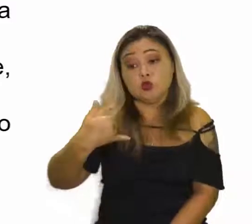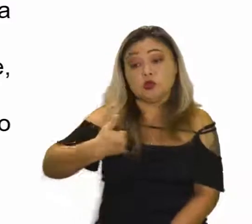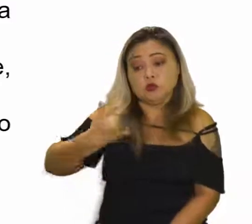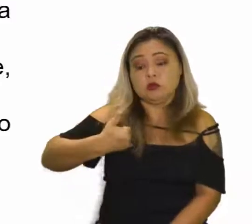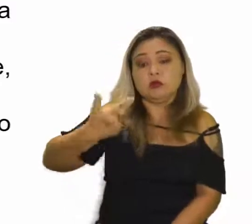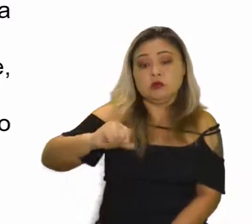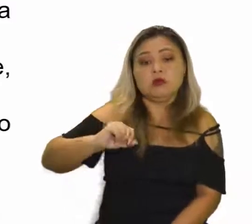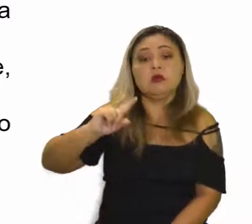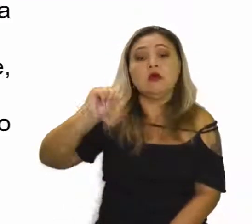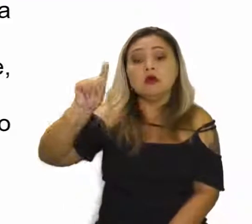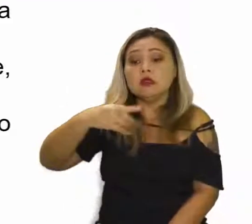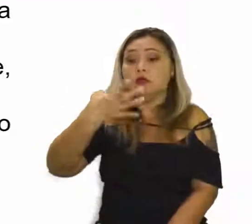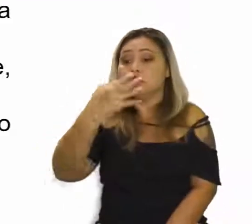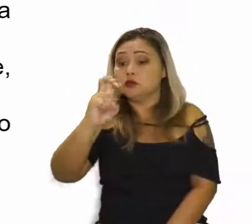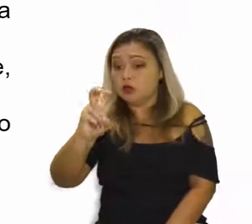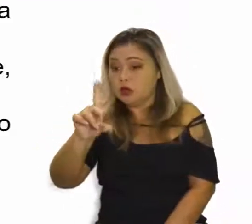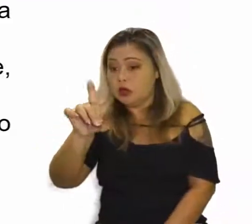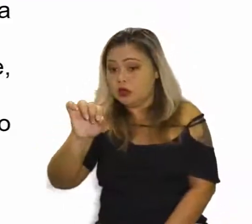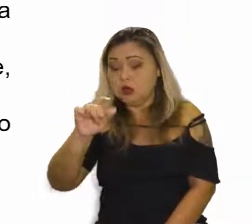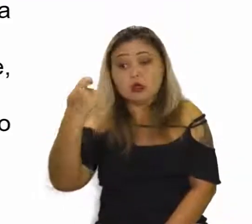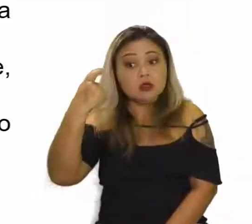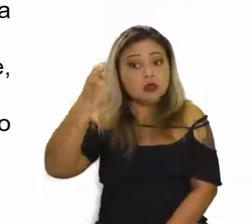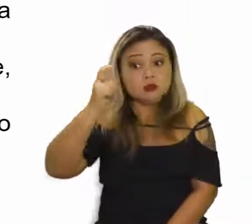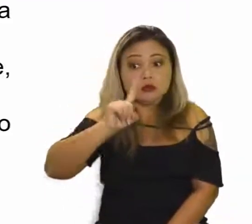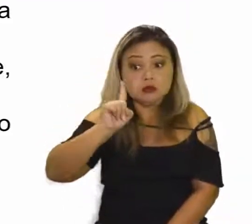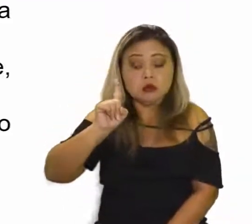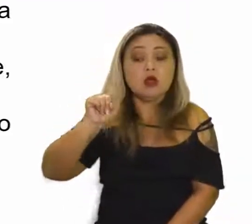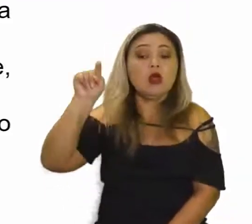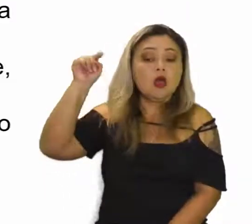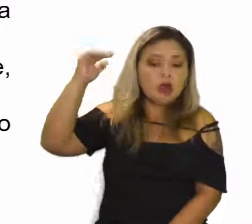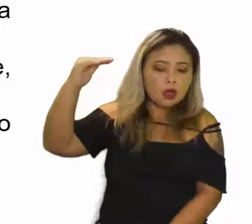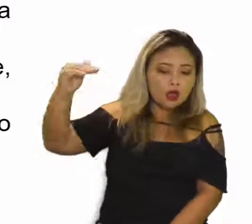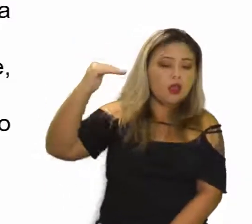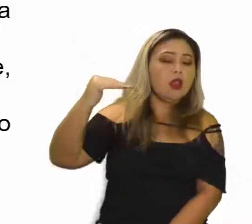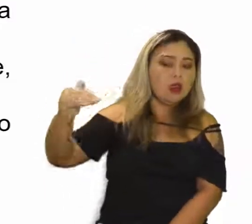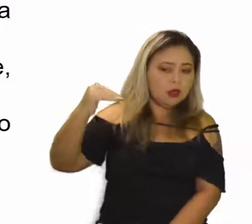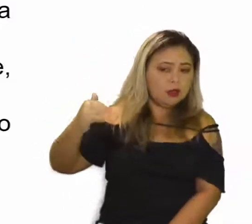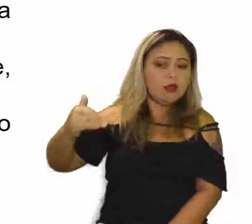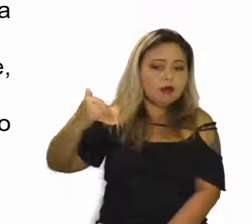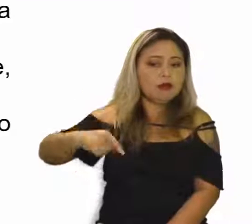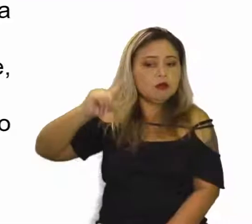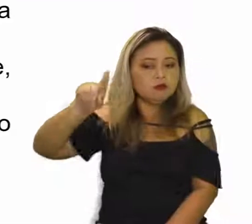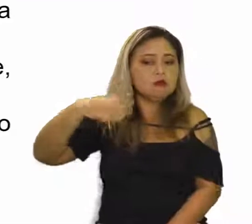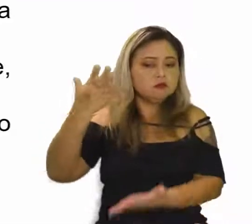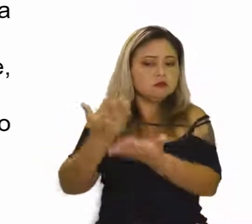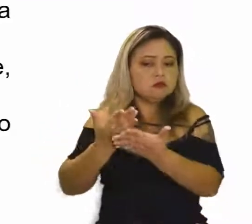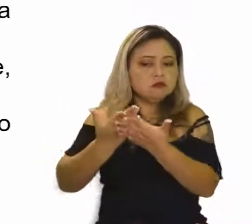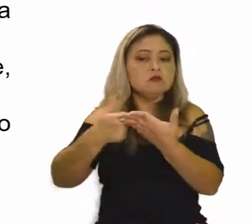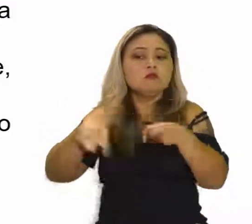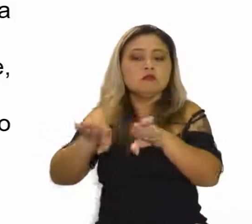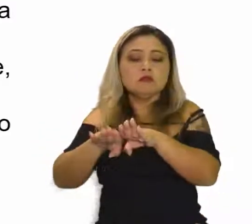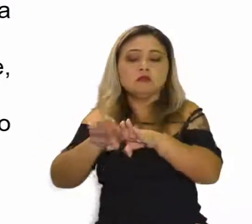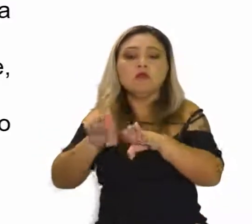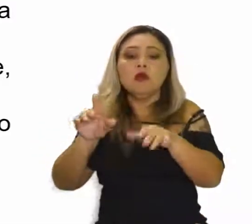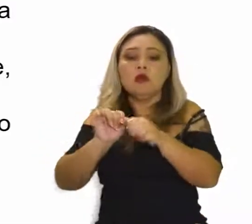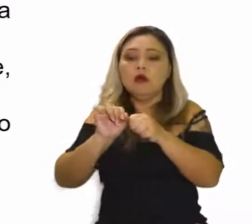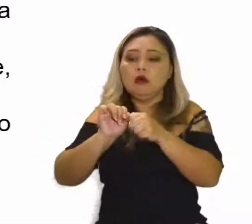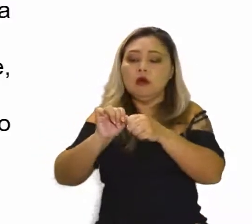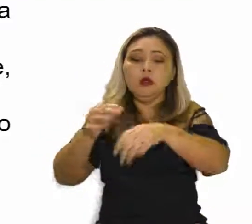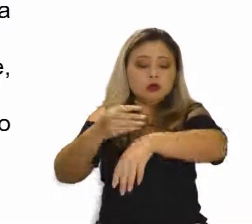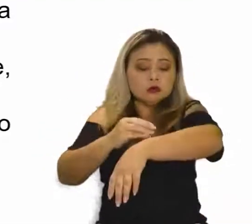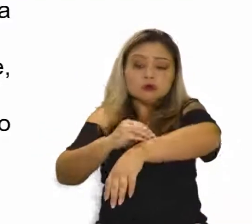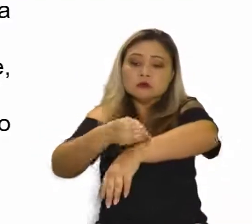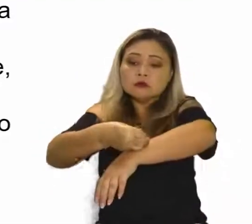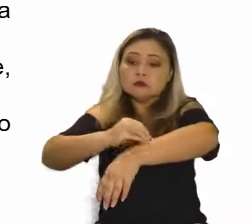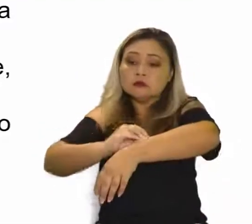na segunda dose aos 45. Não se preocupe, nós vamos ver etapa por etapa. Também tem a intramuscular,